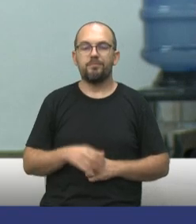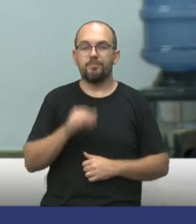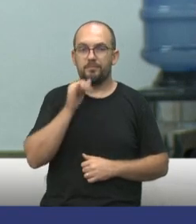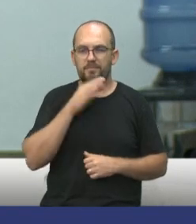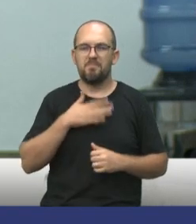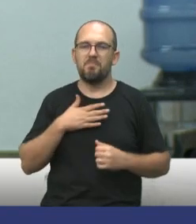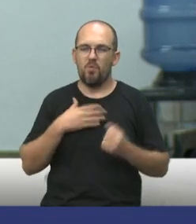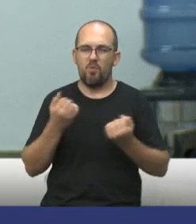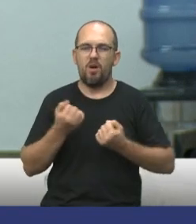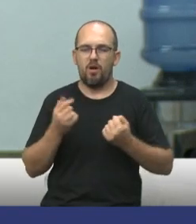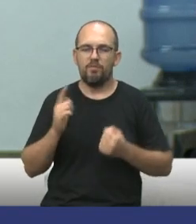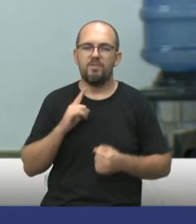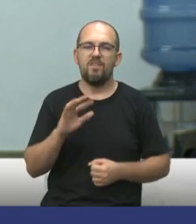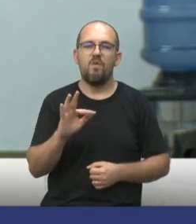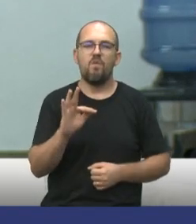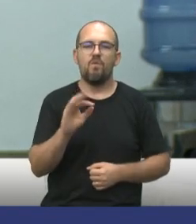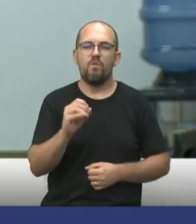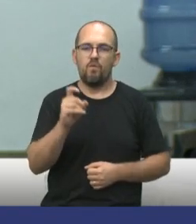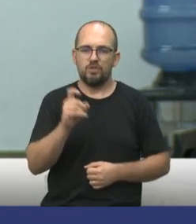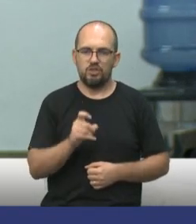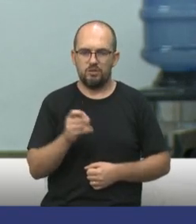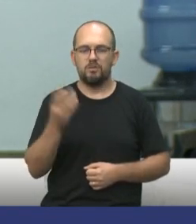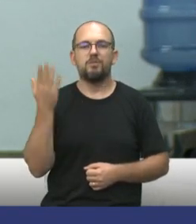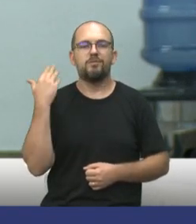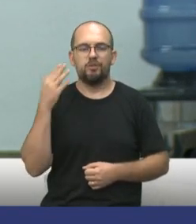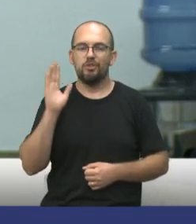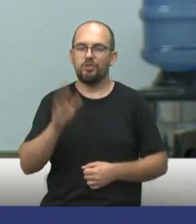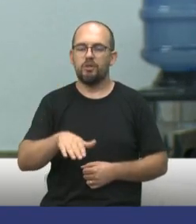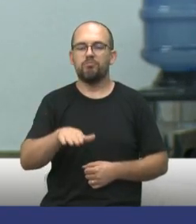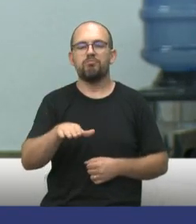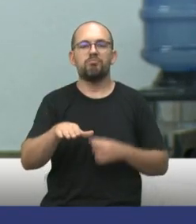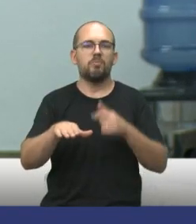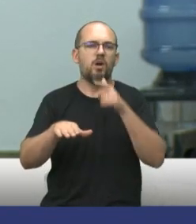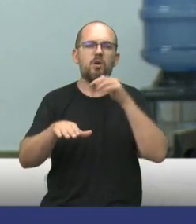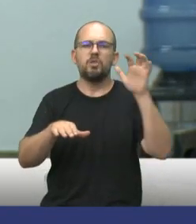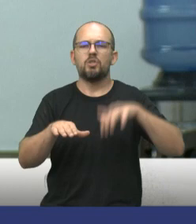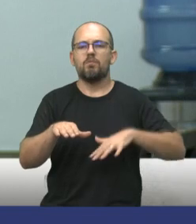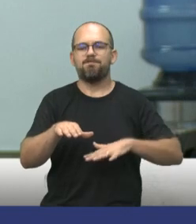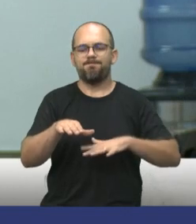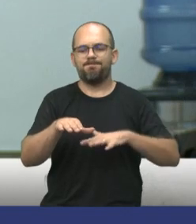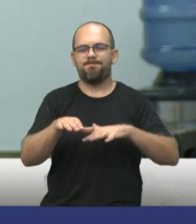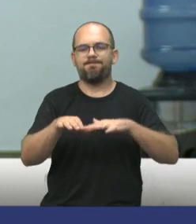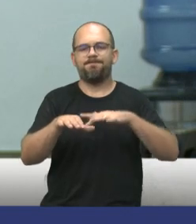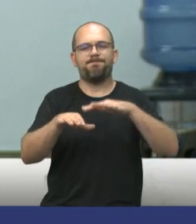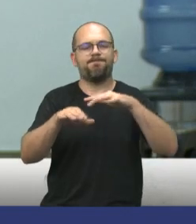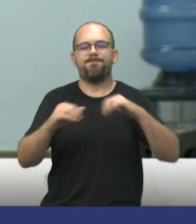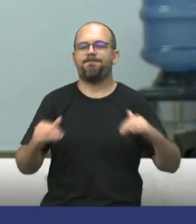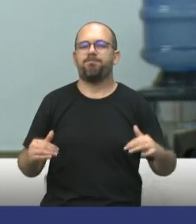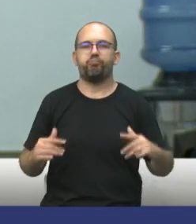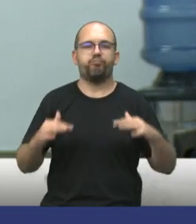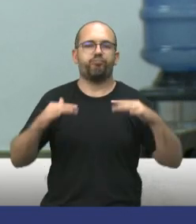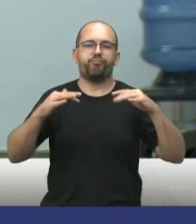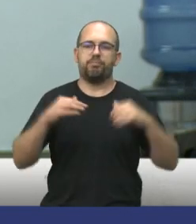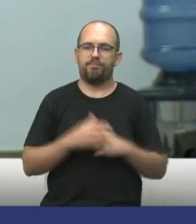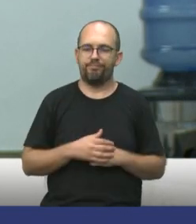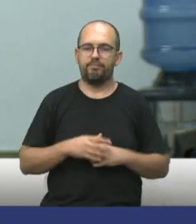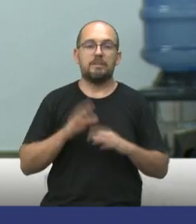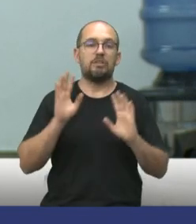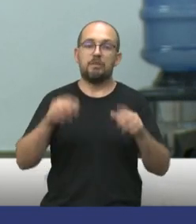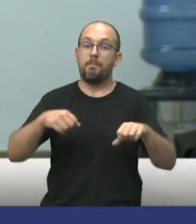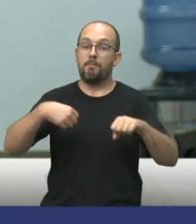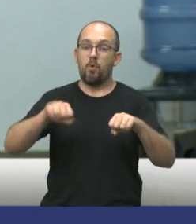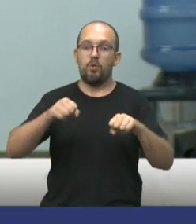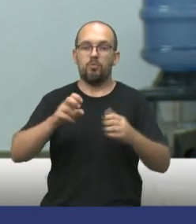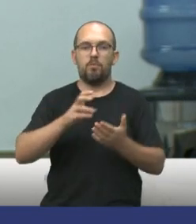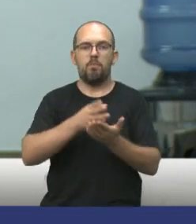já encheu, tem um Fox também, encheu, estava na rua e ele transbordou de água. Motos já foram derrubadas